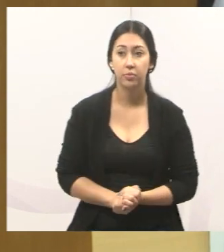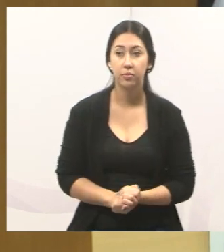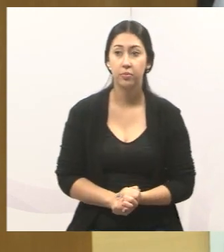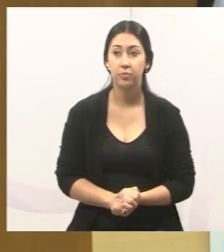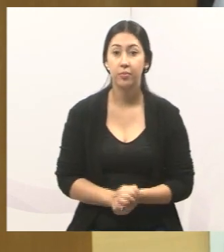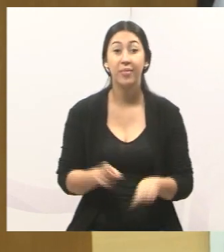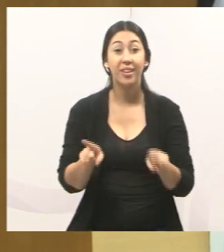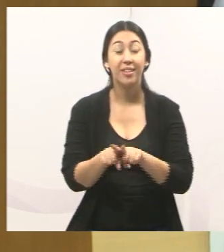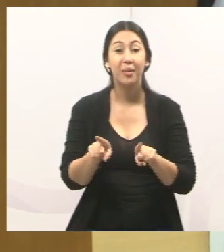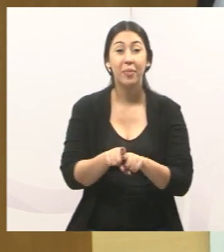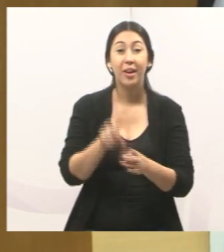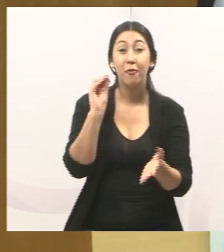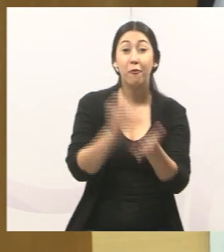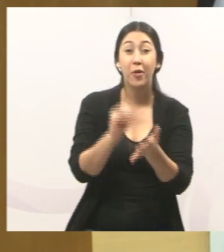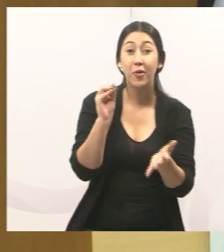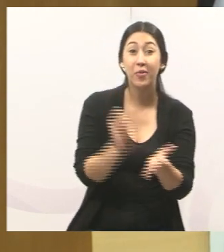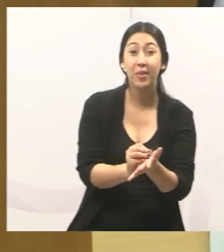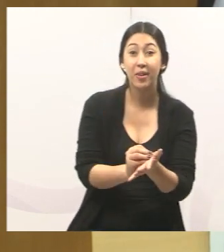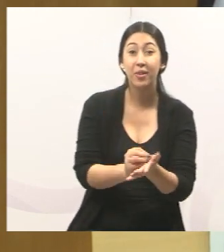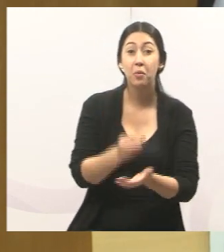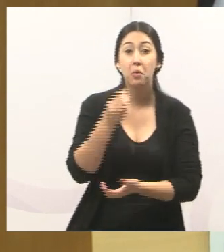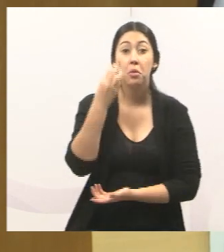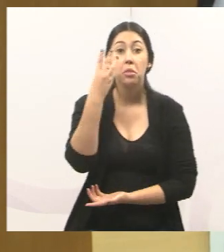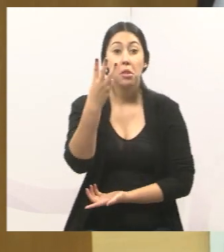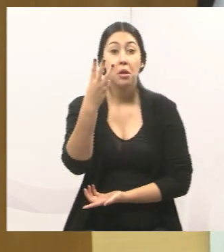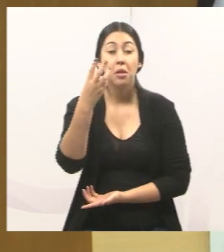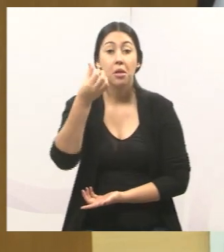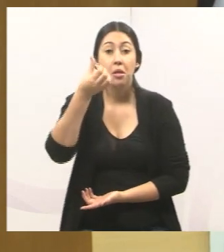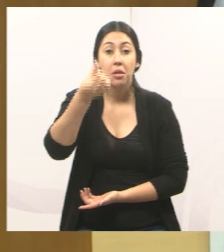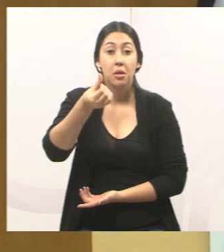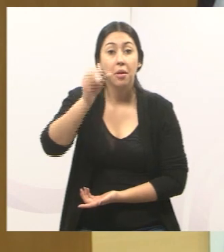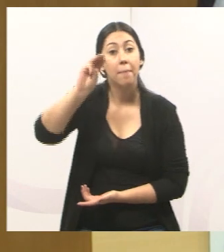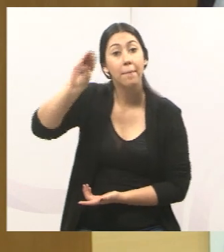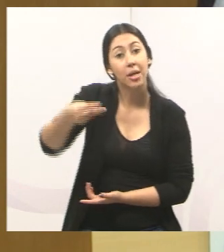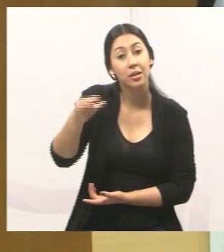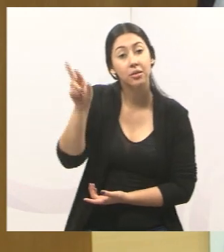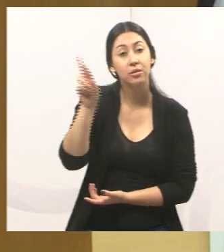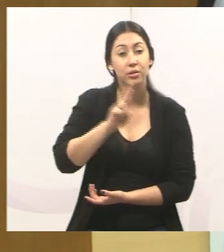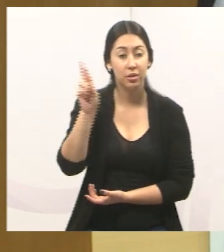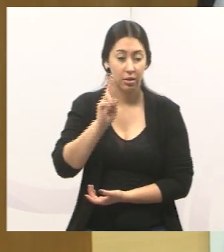Déficit financeiro de R$ 36 milhões